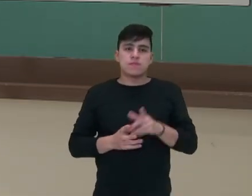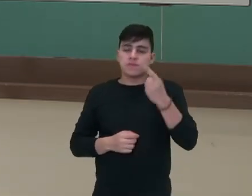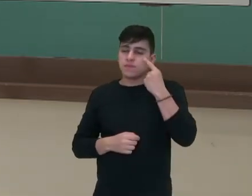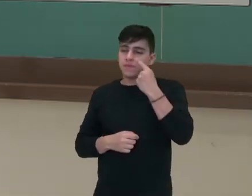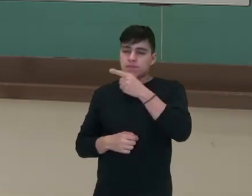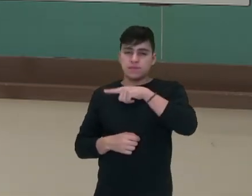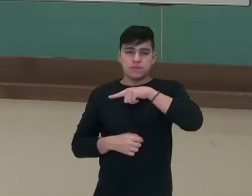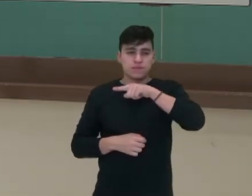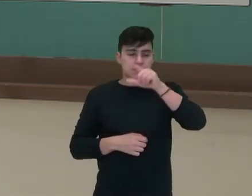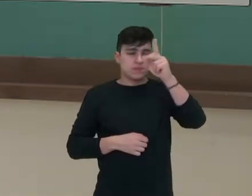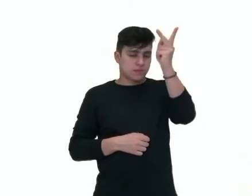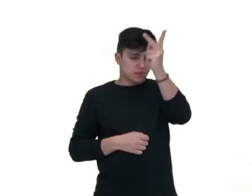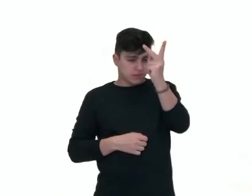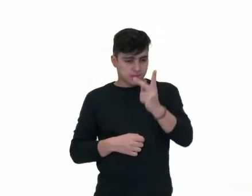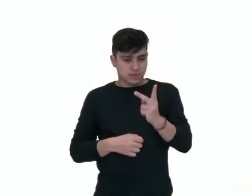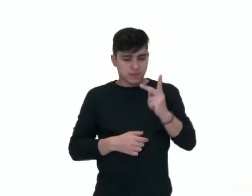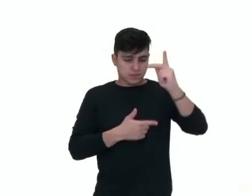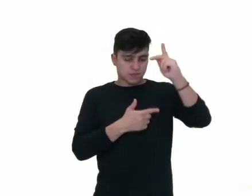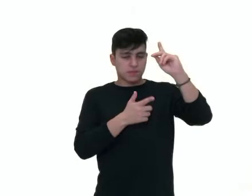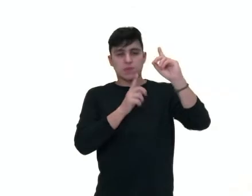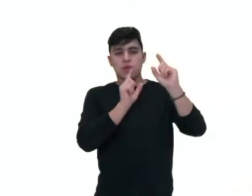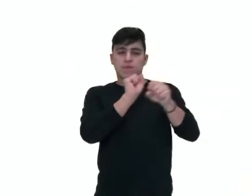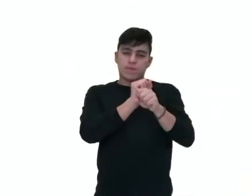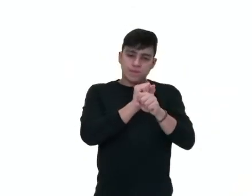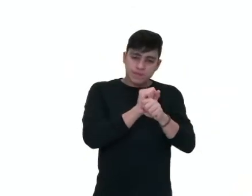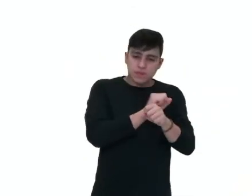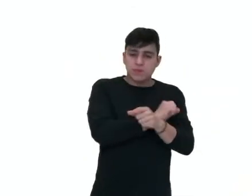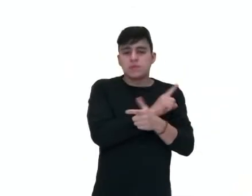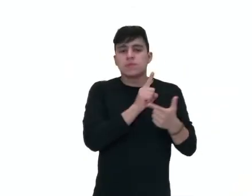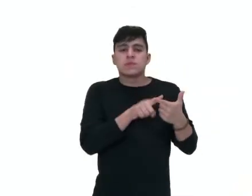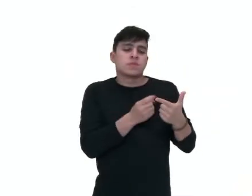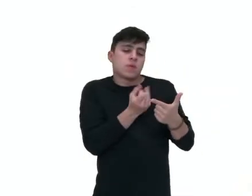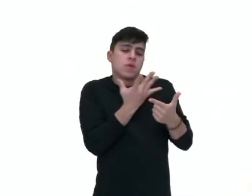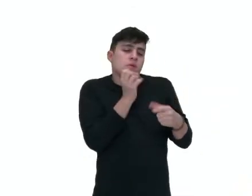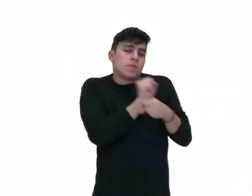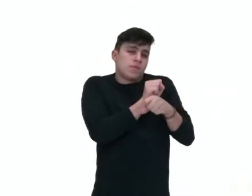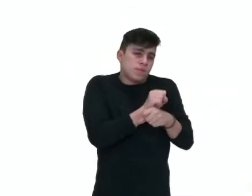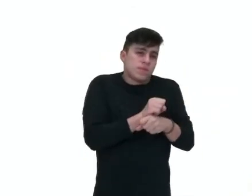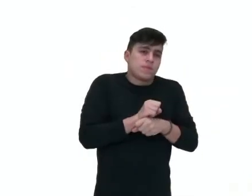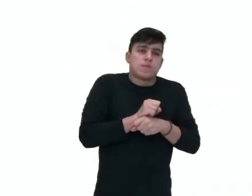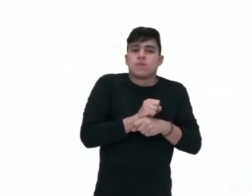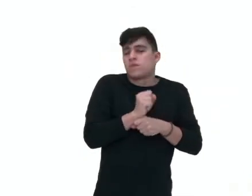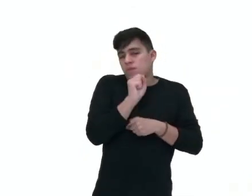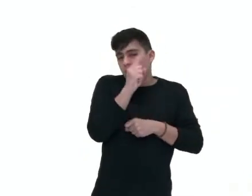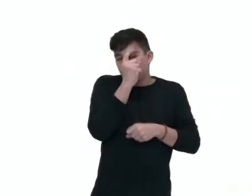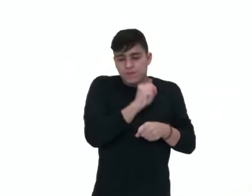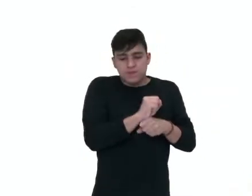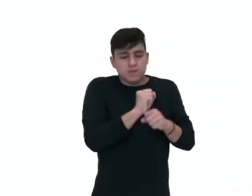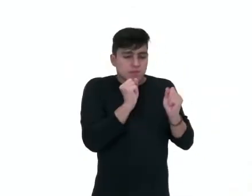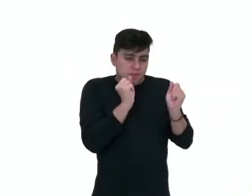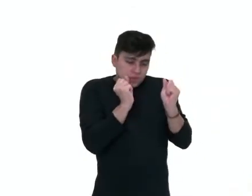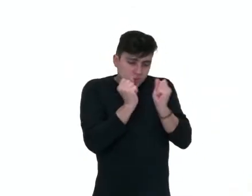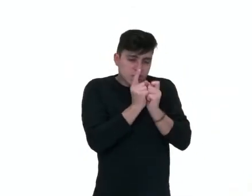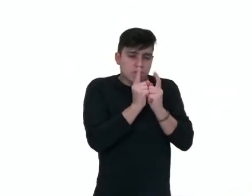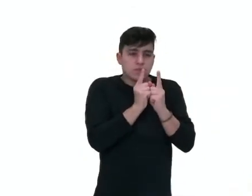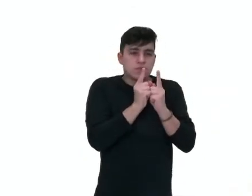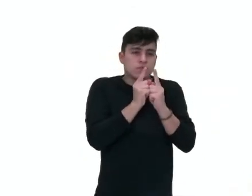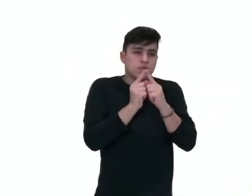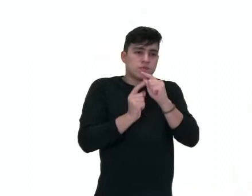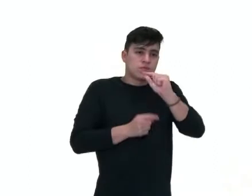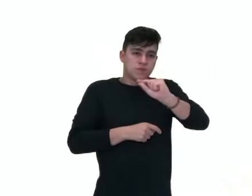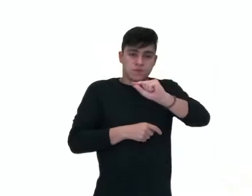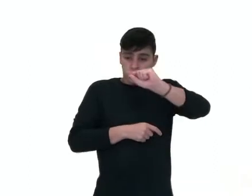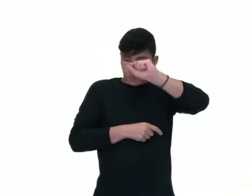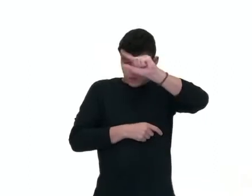as figuras que vão representar as pausas, a quantidade de pausa, né? Então, uma pausa menor e vai aumentando